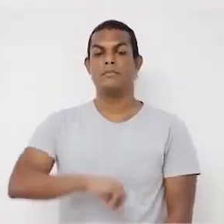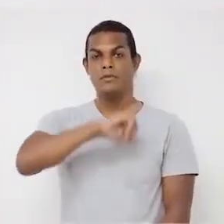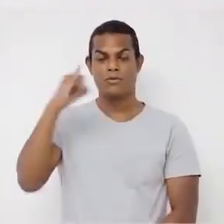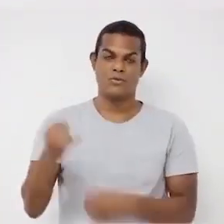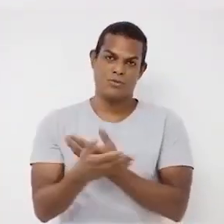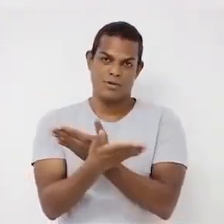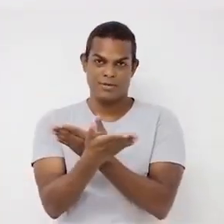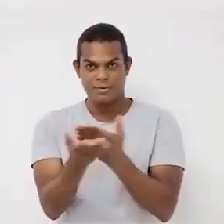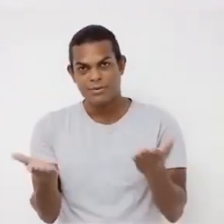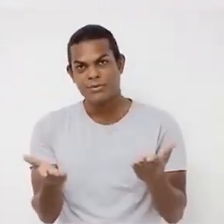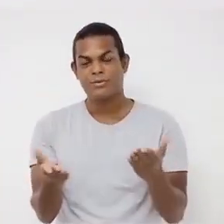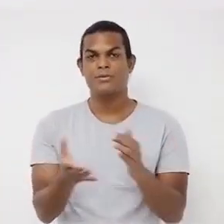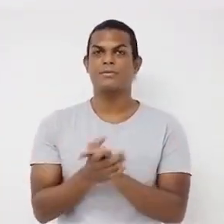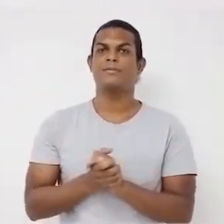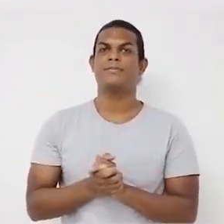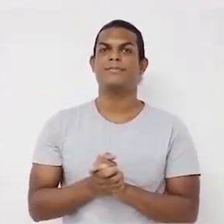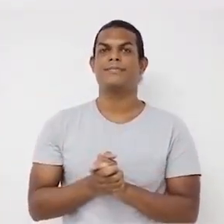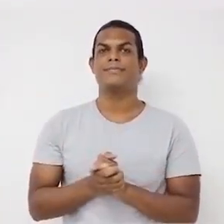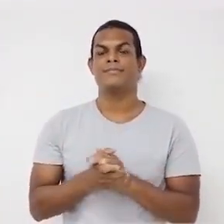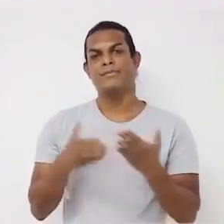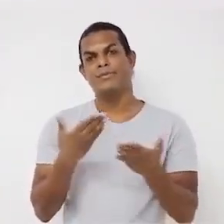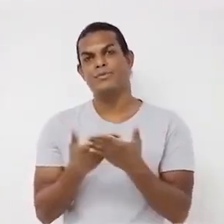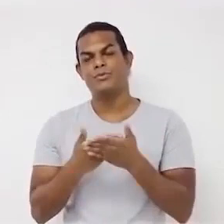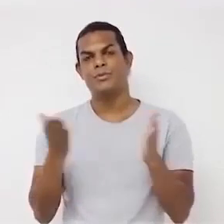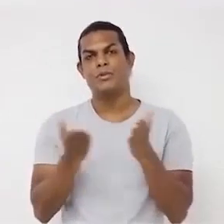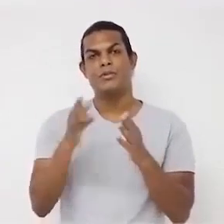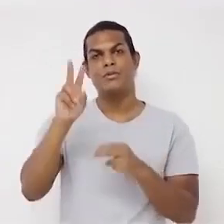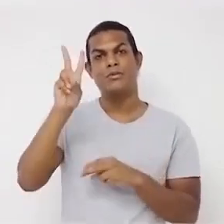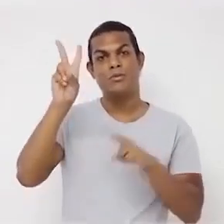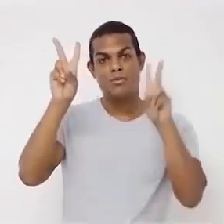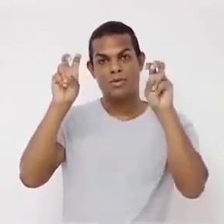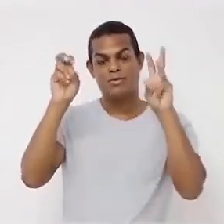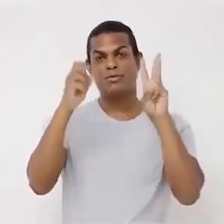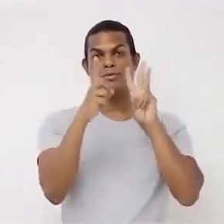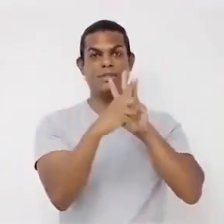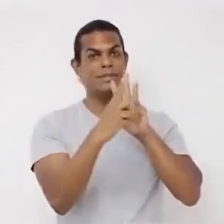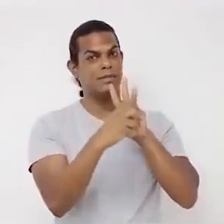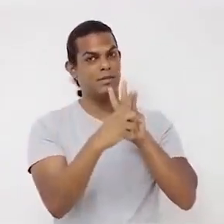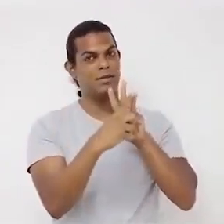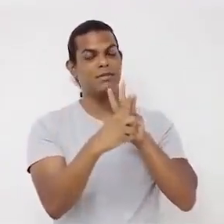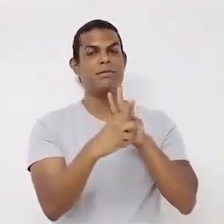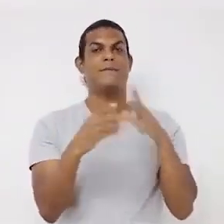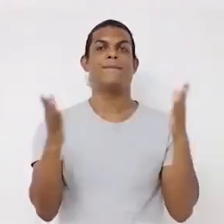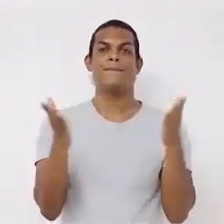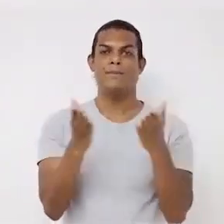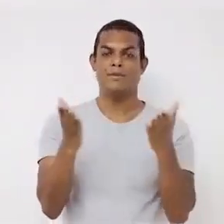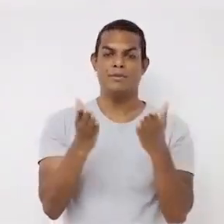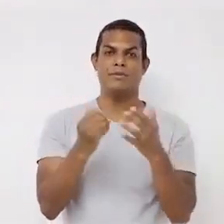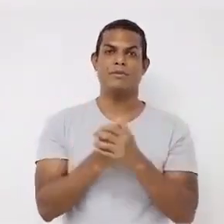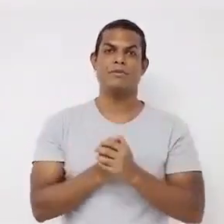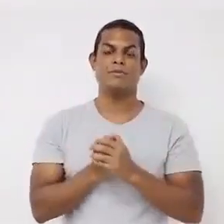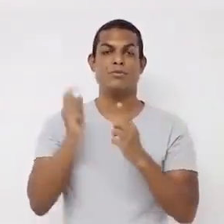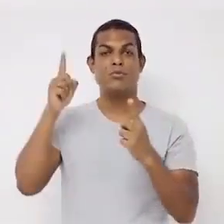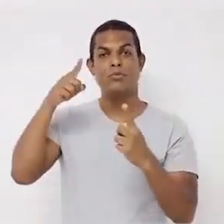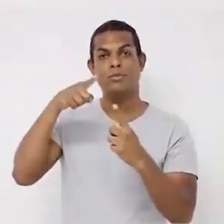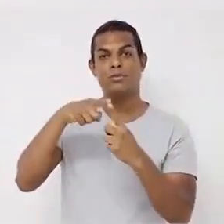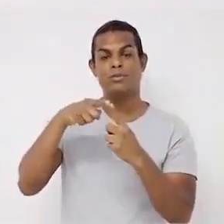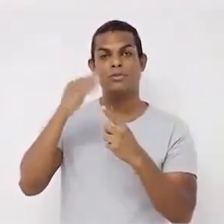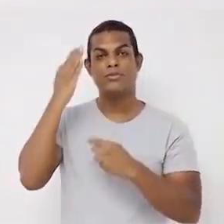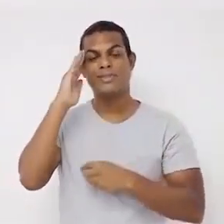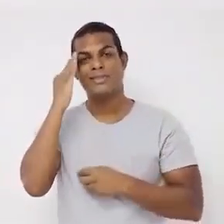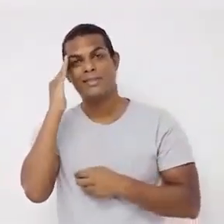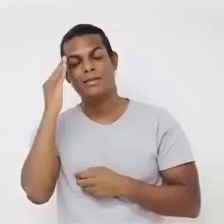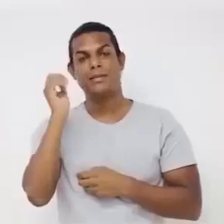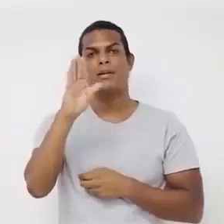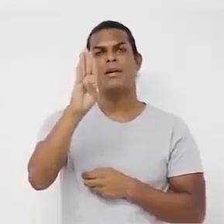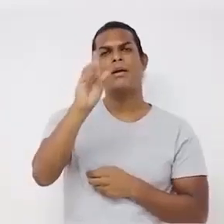Olá, alunos. Vamos à nossa competência 3 e hoje o nosso intuito é